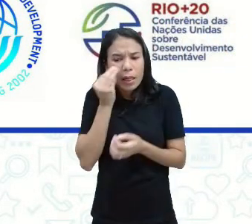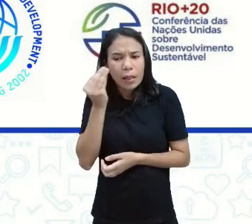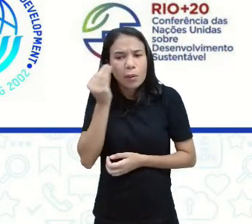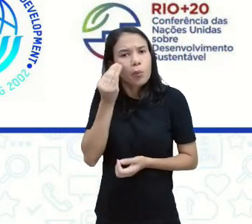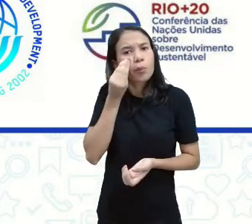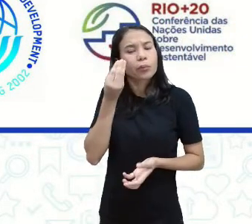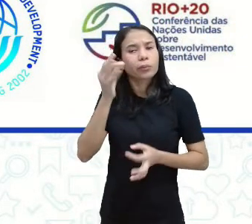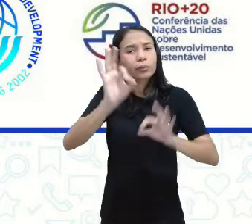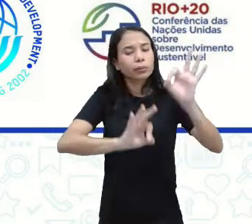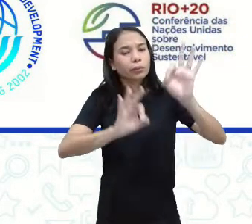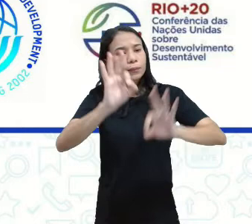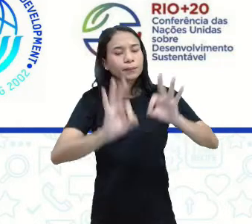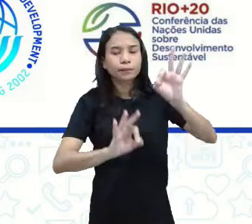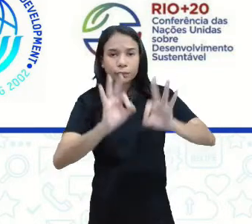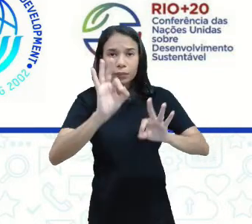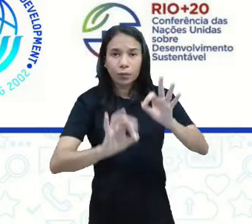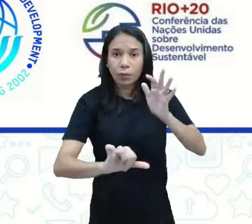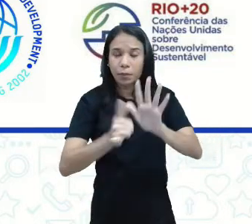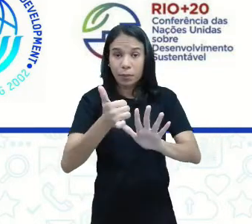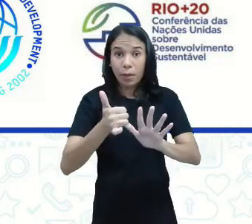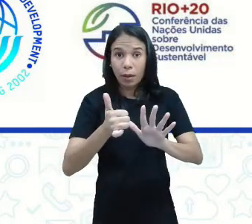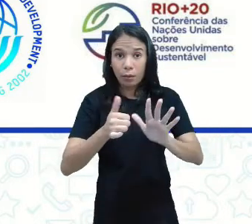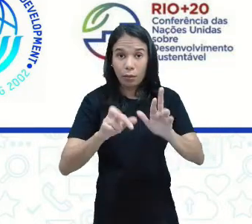organizar, né, a partir do primeiro encontro, que foi em